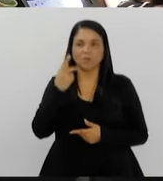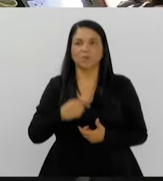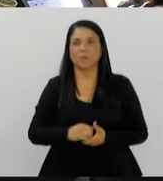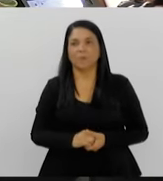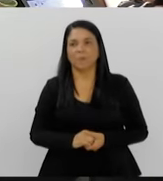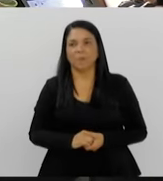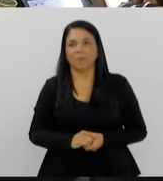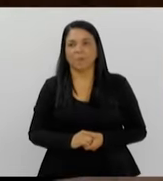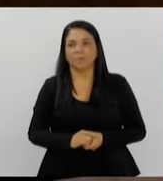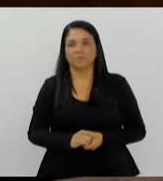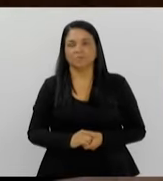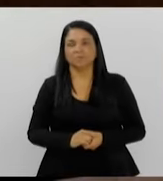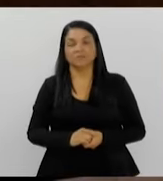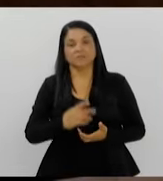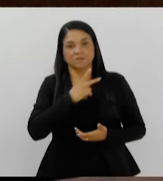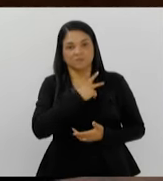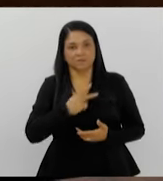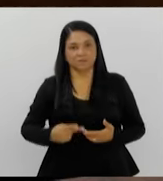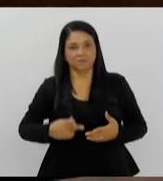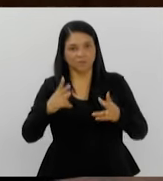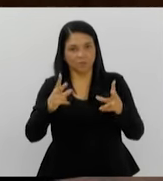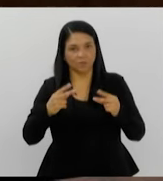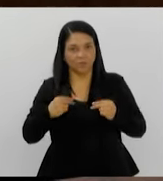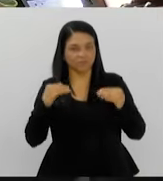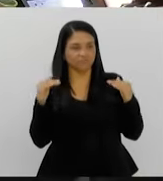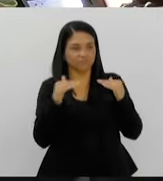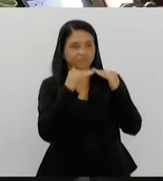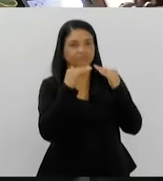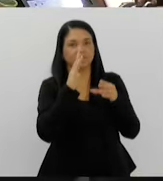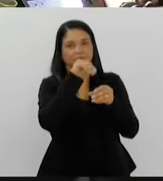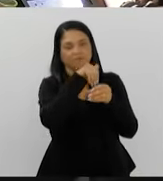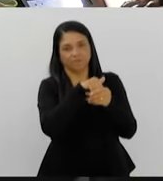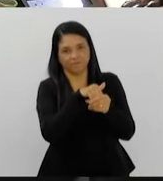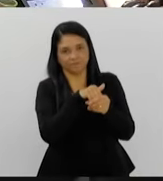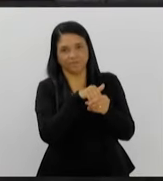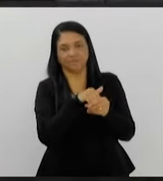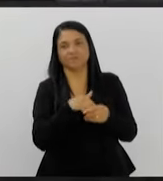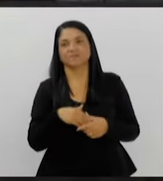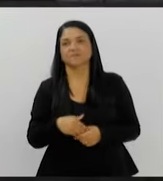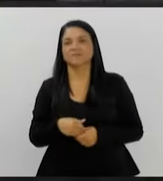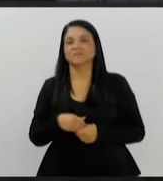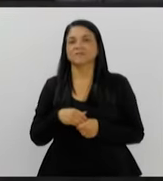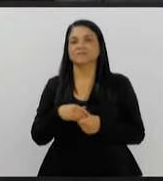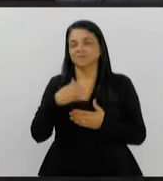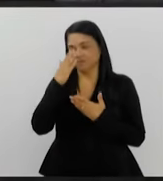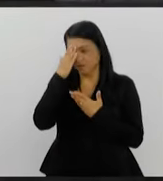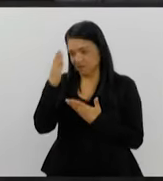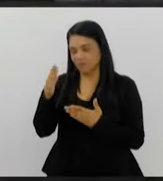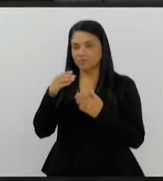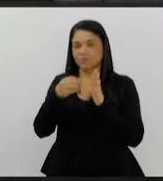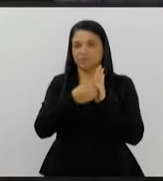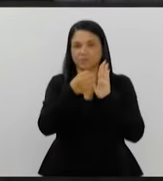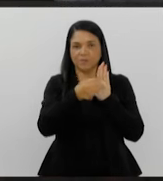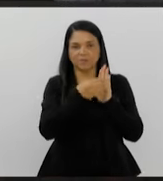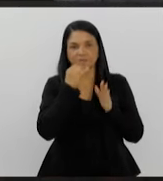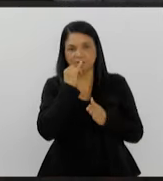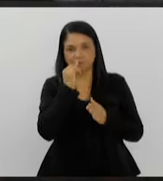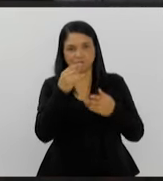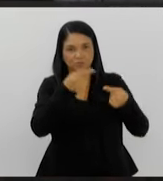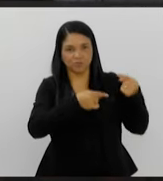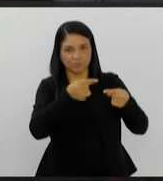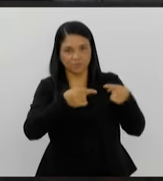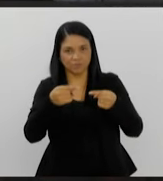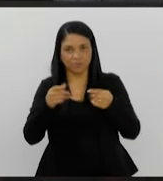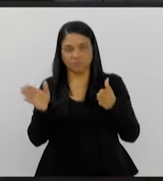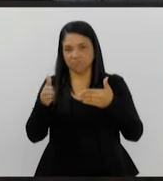favor senhor presidente no mérito voto favorável Muito obrigado Deputado Luis Paulo com os pareceres emitidos em discussão não havendo